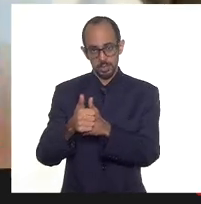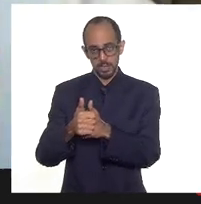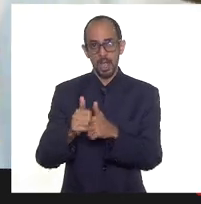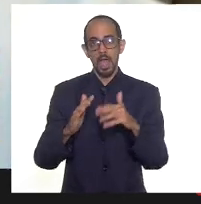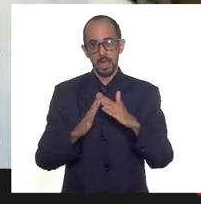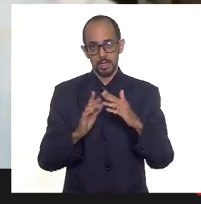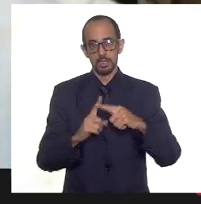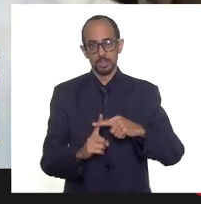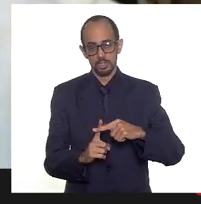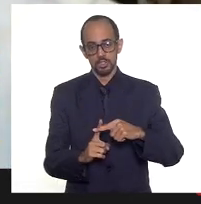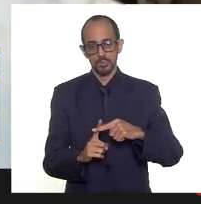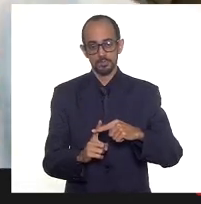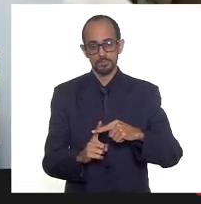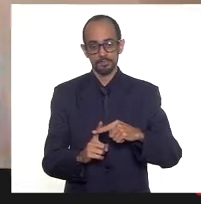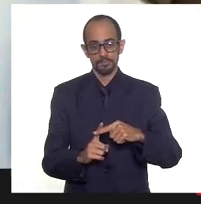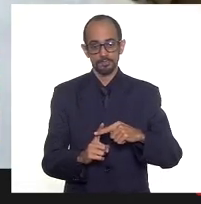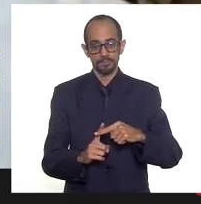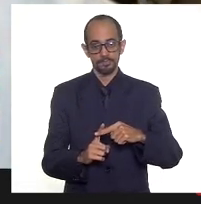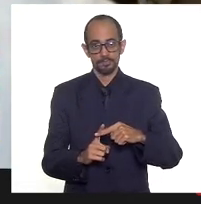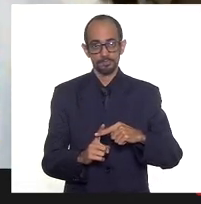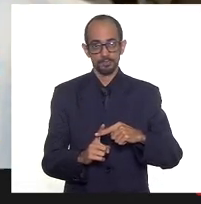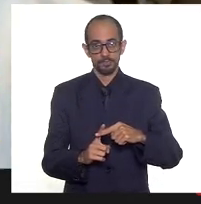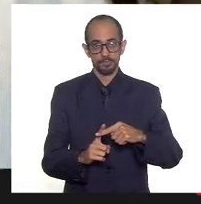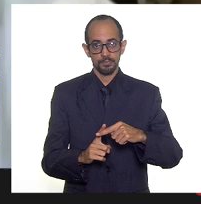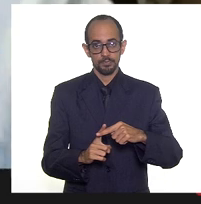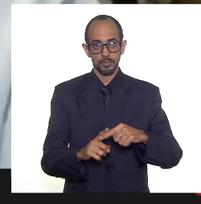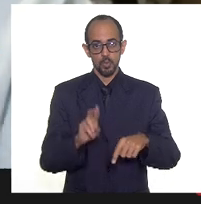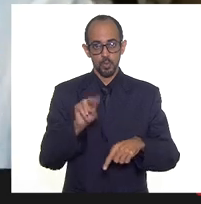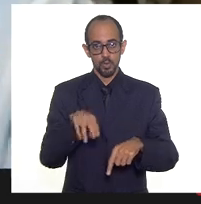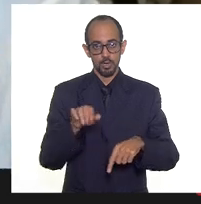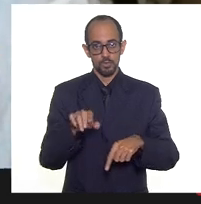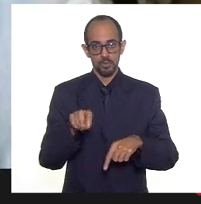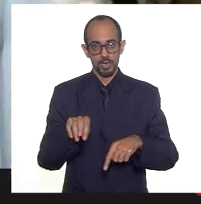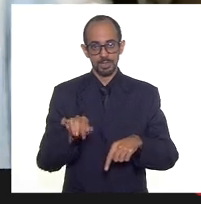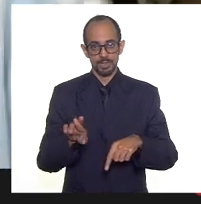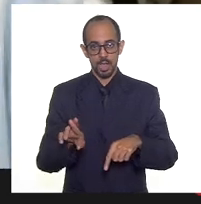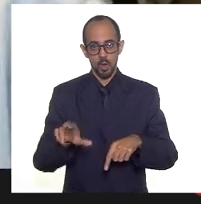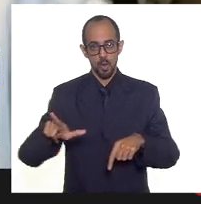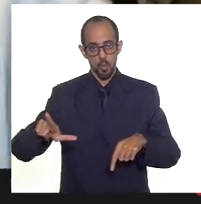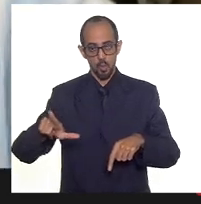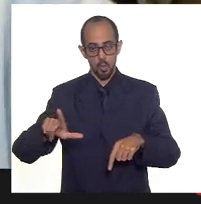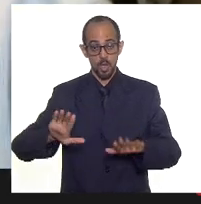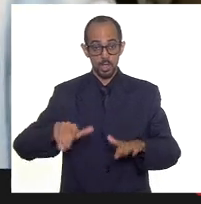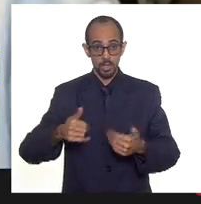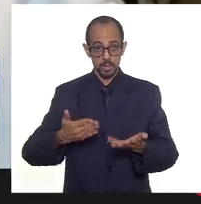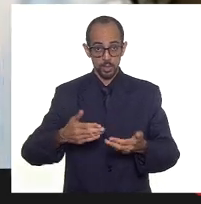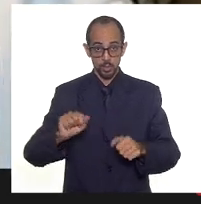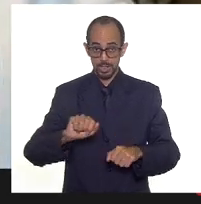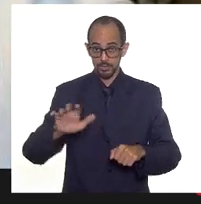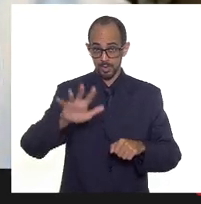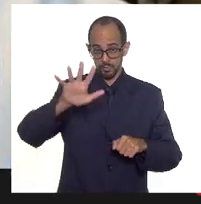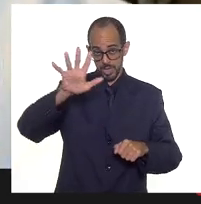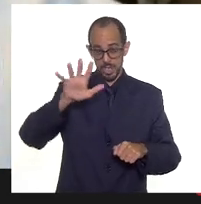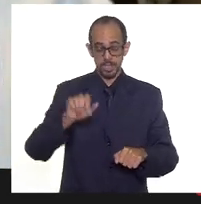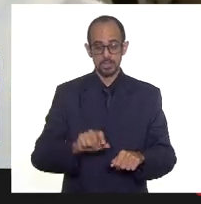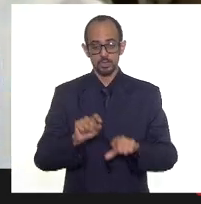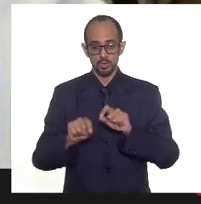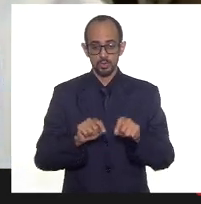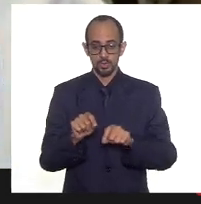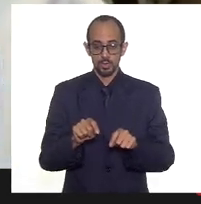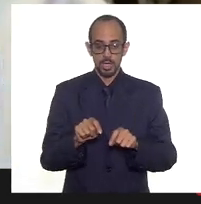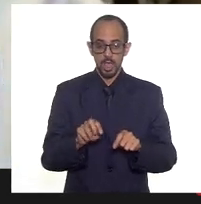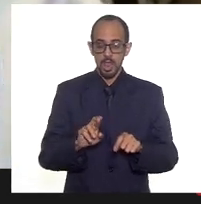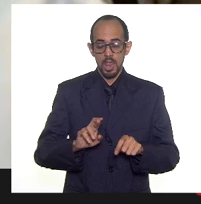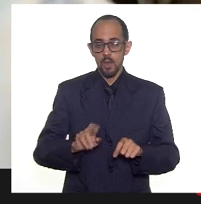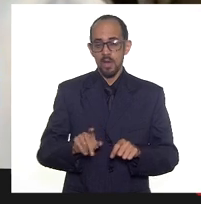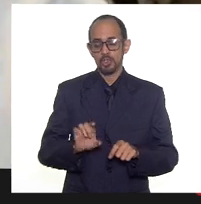vulnerável, que eram os umbandistas, eram mais vulneráveis. Nas comunidades, nas favelas, não